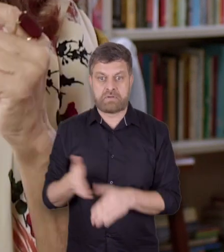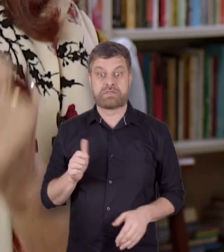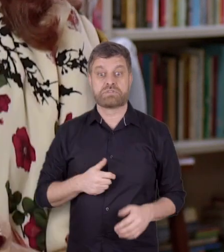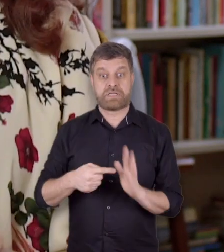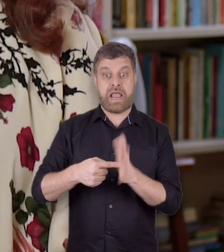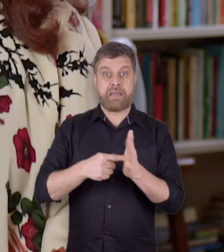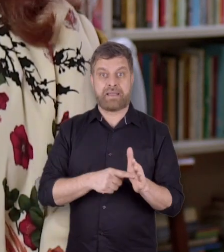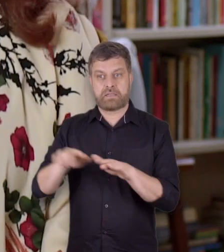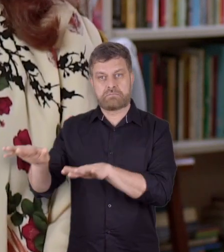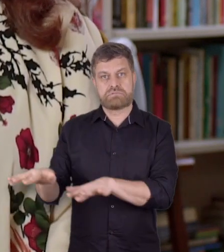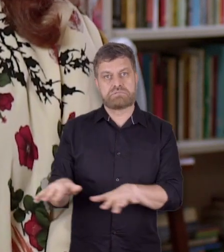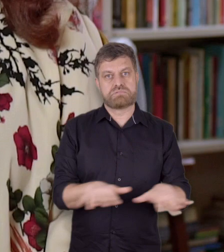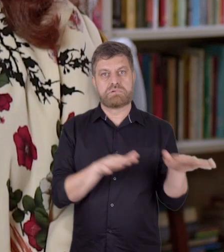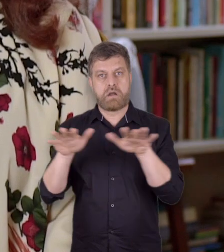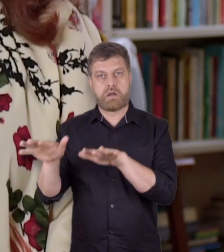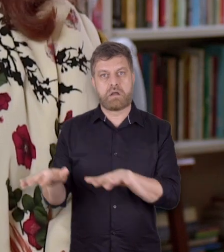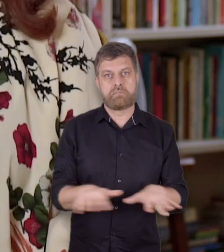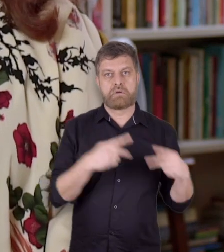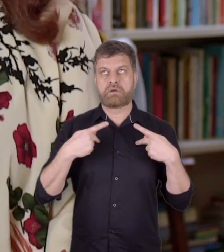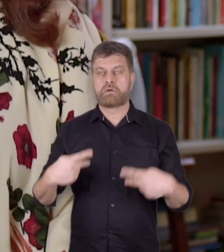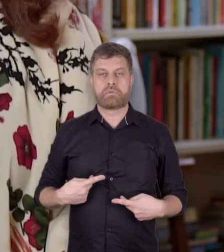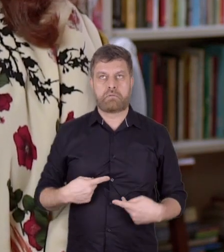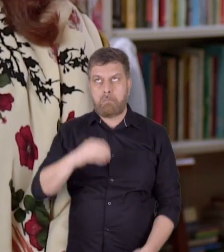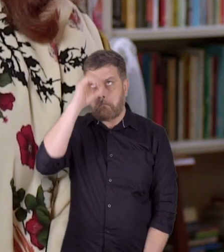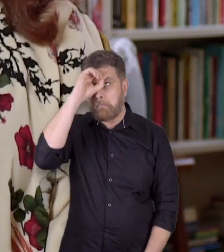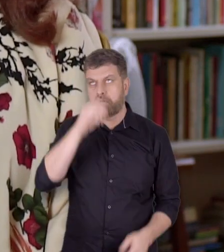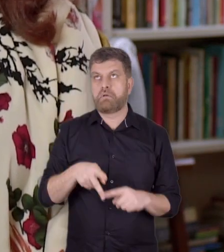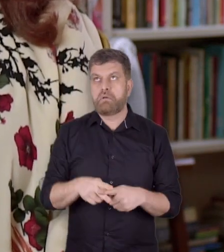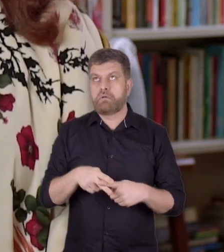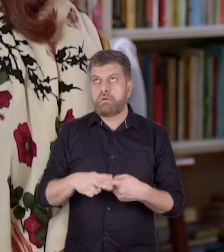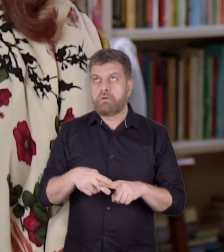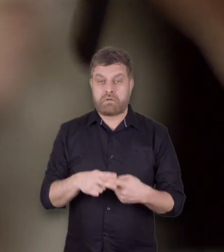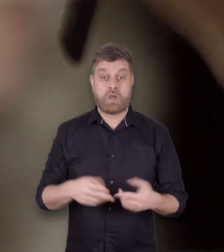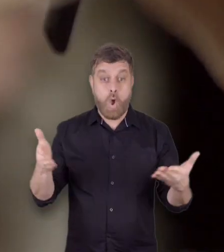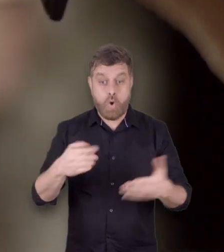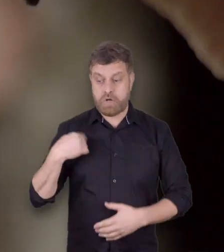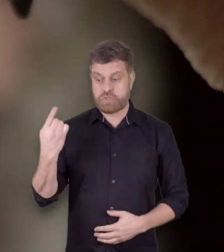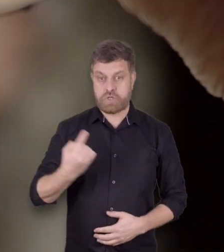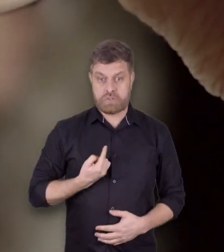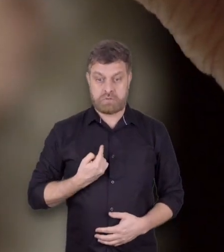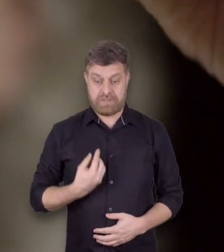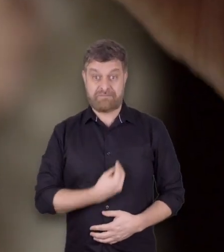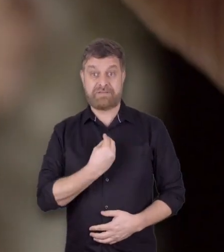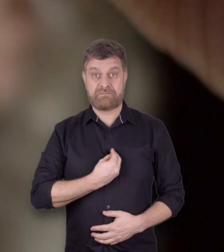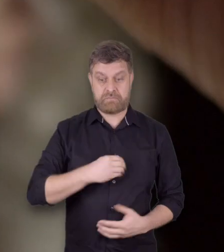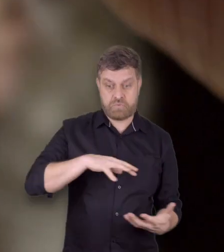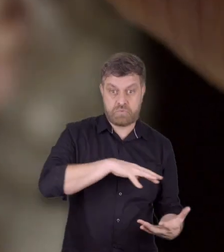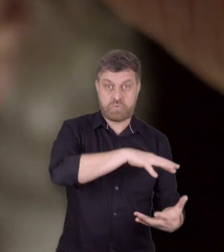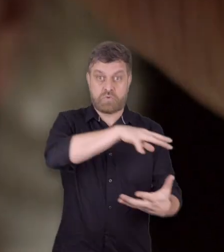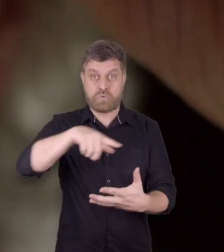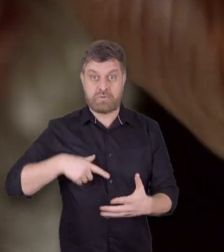máquinas mecânicas. Hoje, nós estamos num mundo de máquinas sensórias